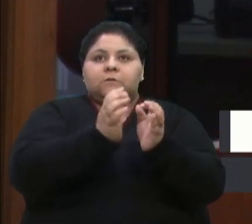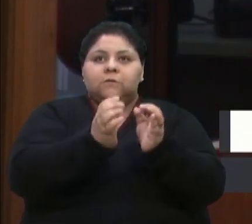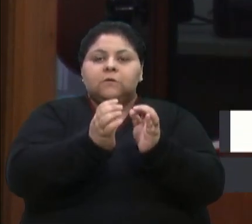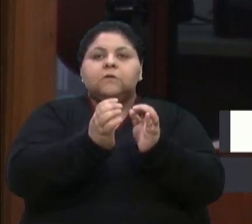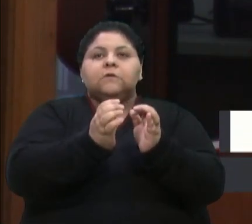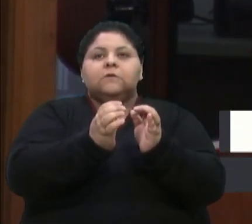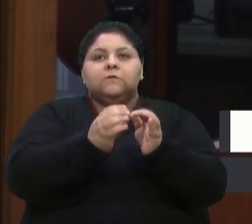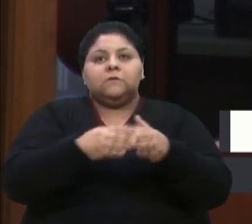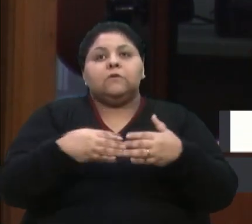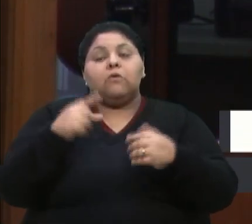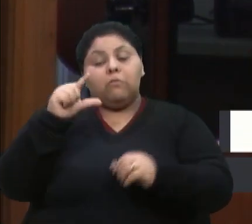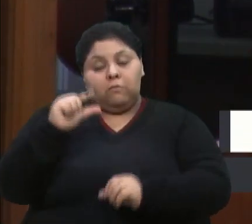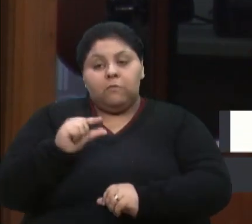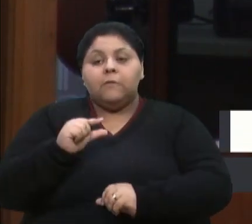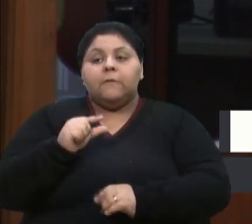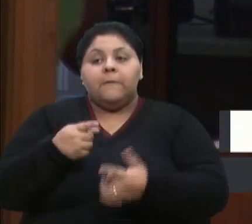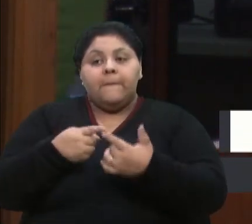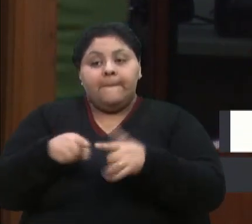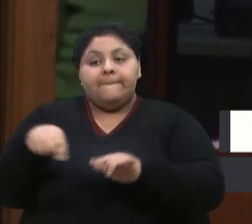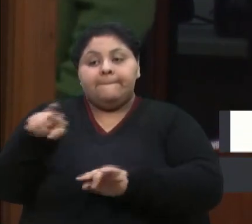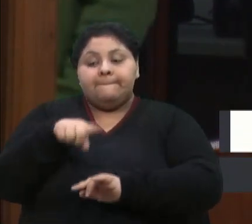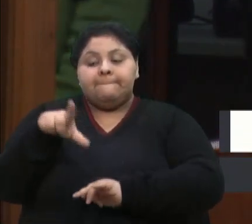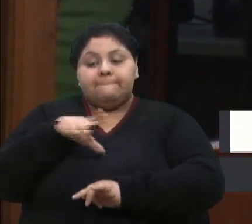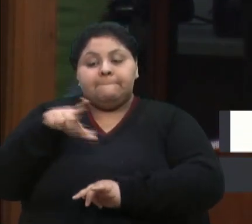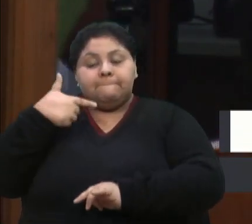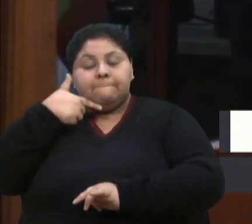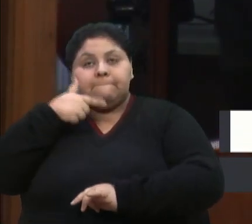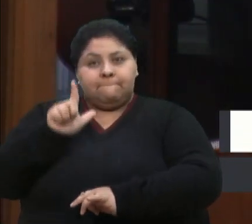embora pouco, mas a gente também conseguiu